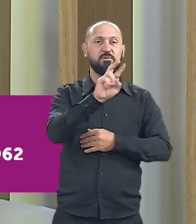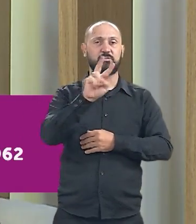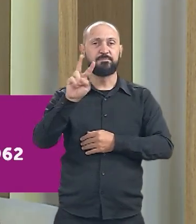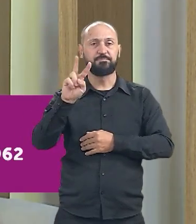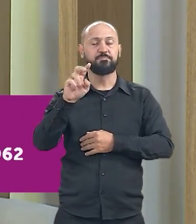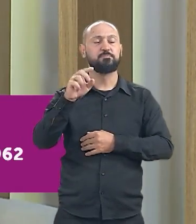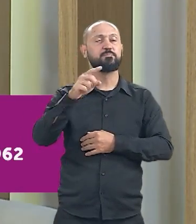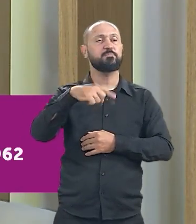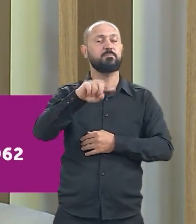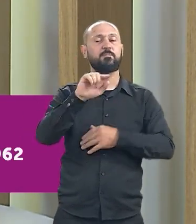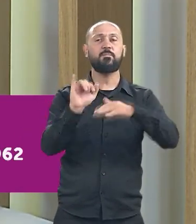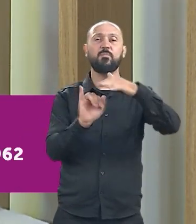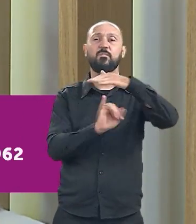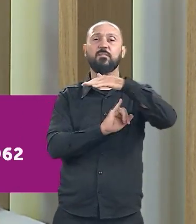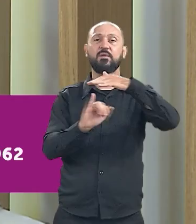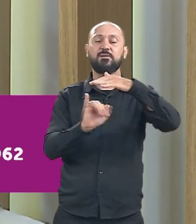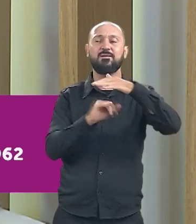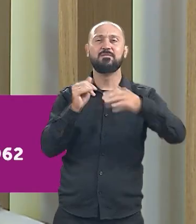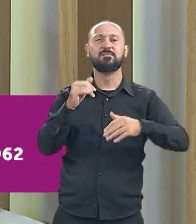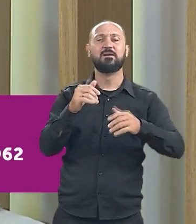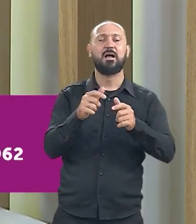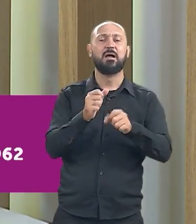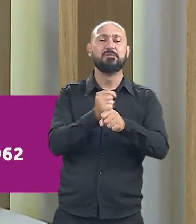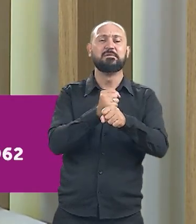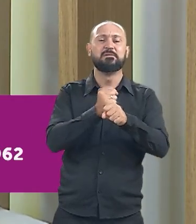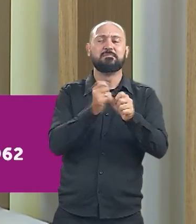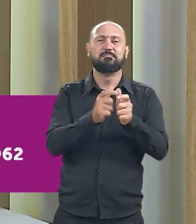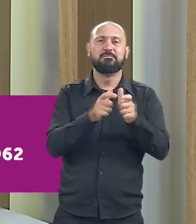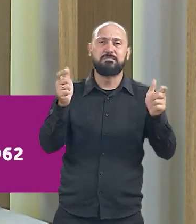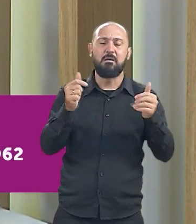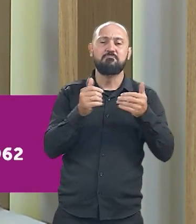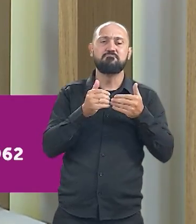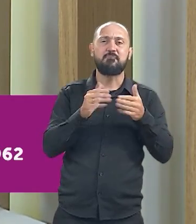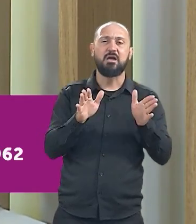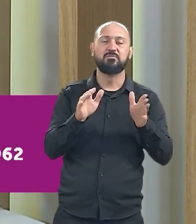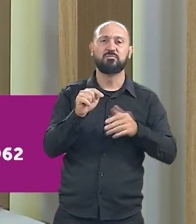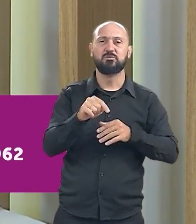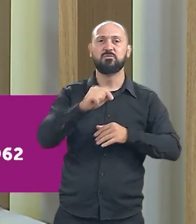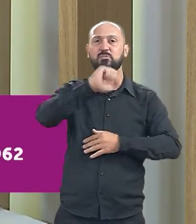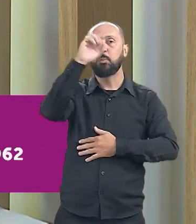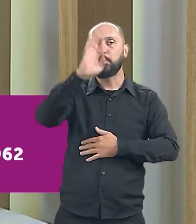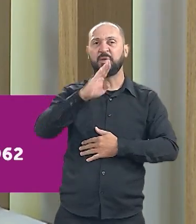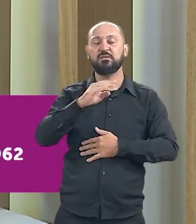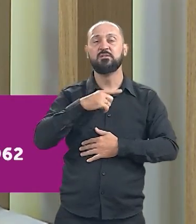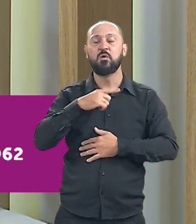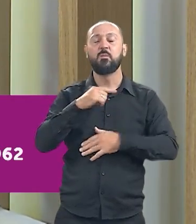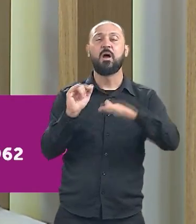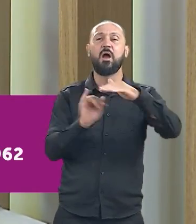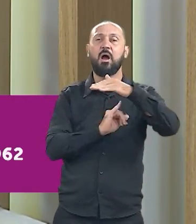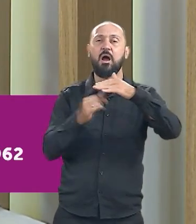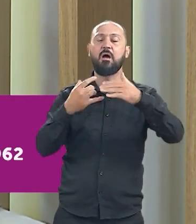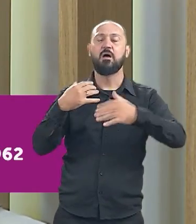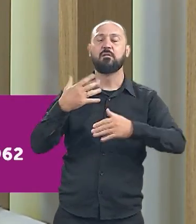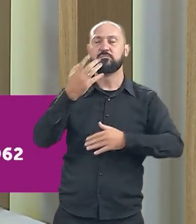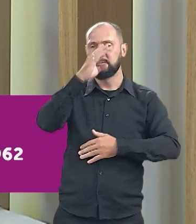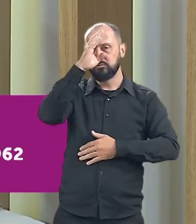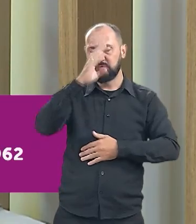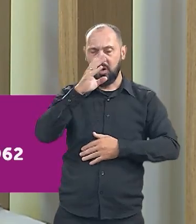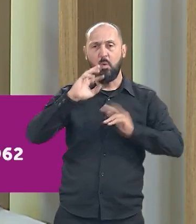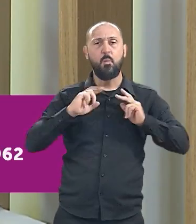das organizações há mais tempo em funcionamento no Brasil, uma organização filantrópica,